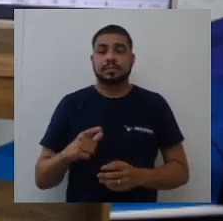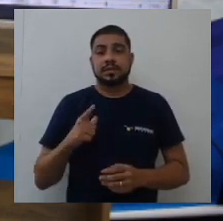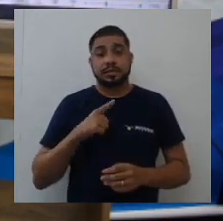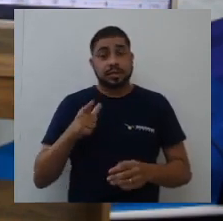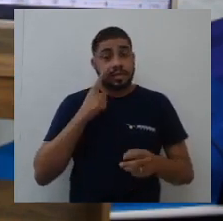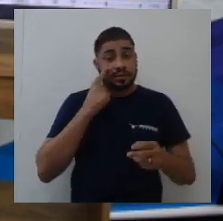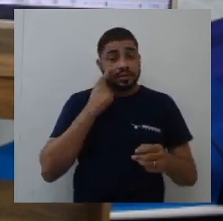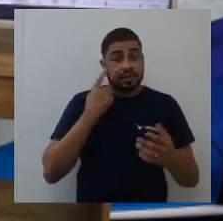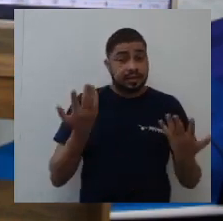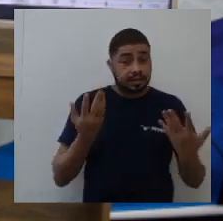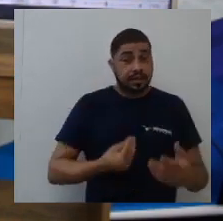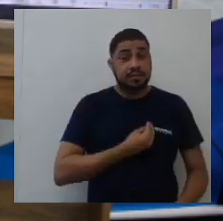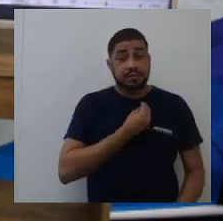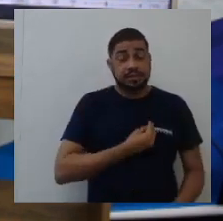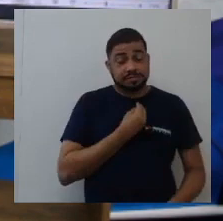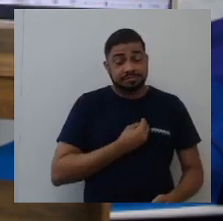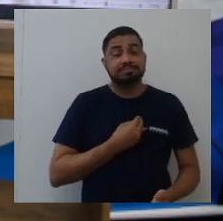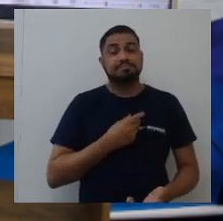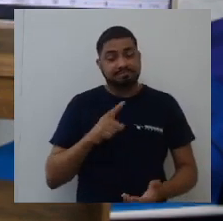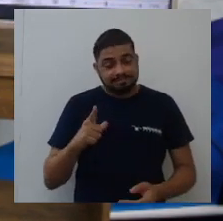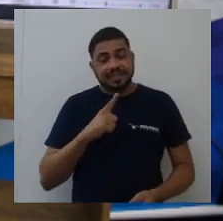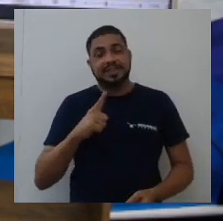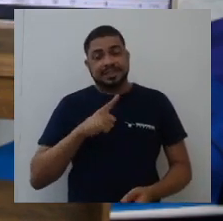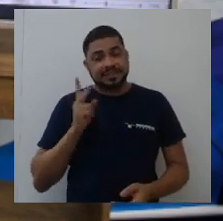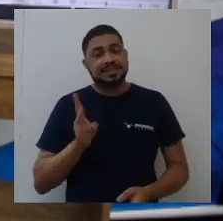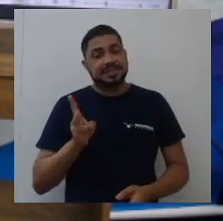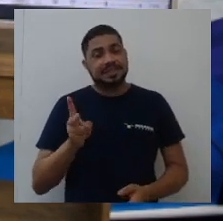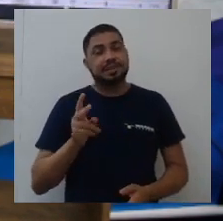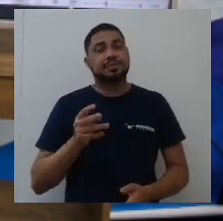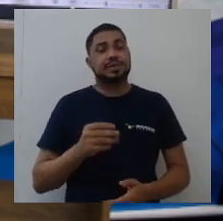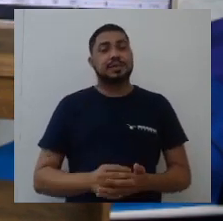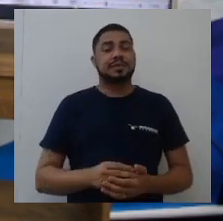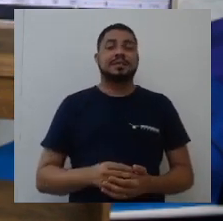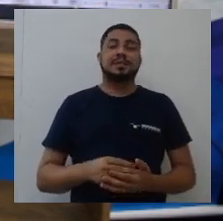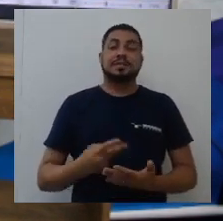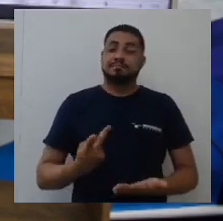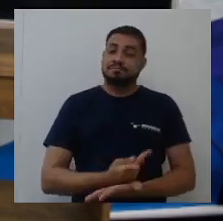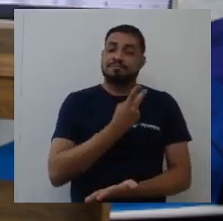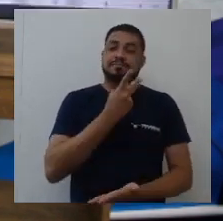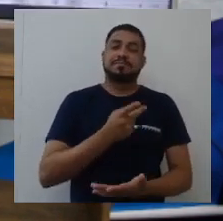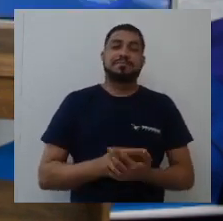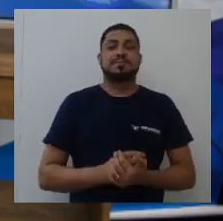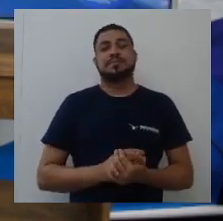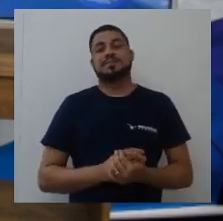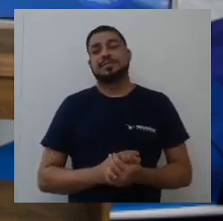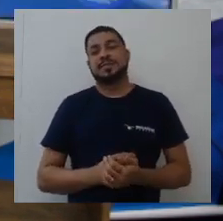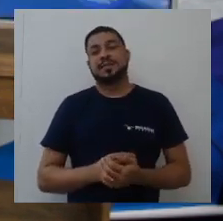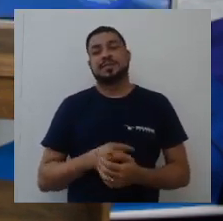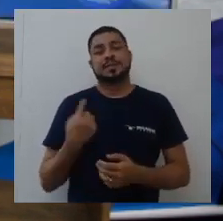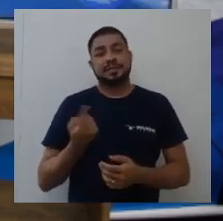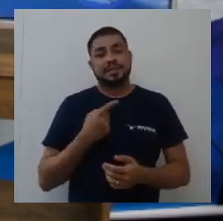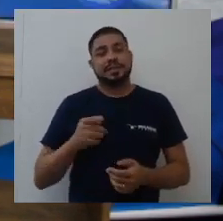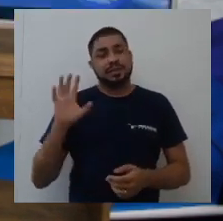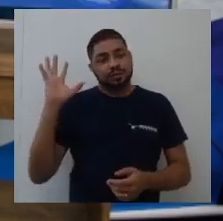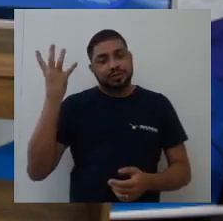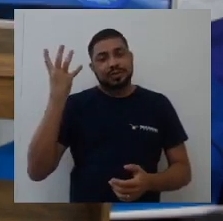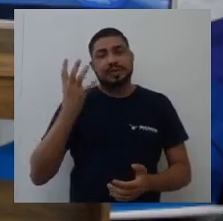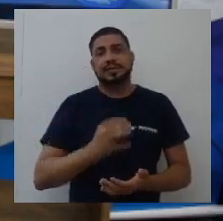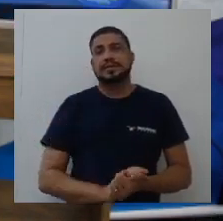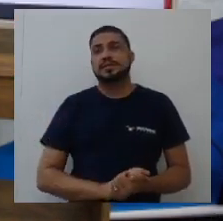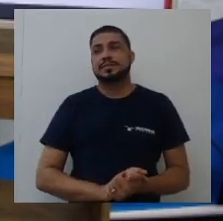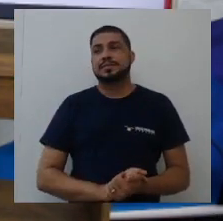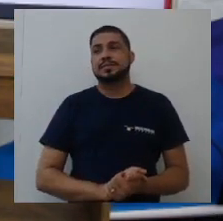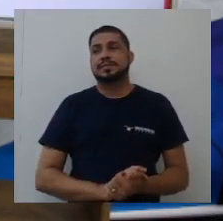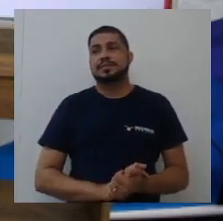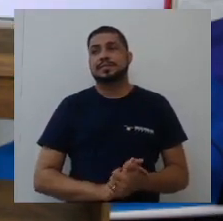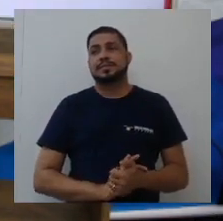você aí que está nos vendo ao vivo, é assim, gente. Ao vivo tem sempre essas e 10 para a gente resolver, tá? Já foi lá no